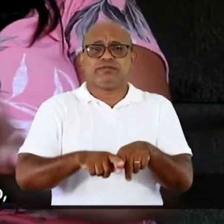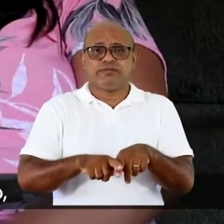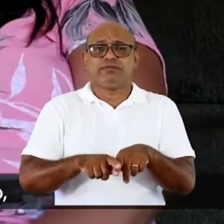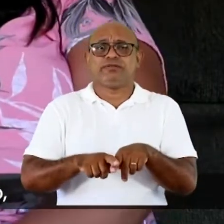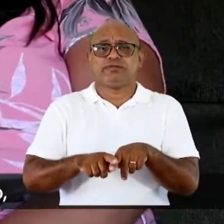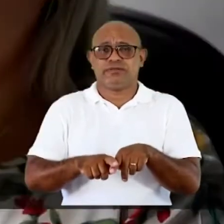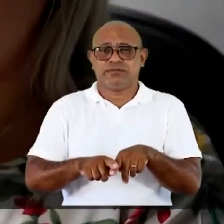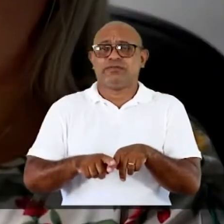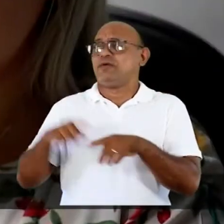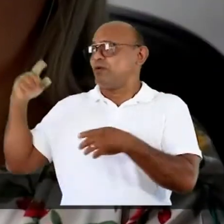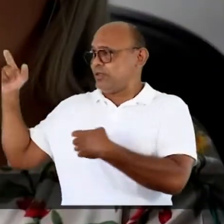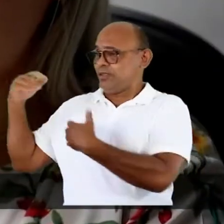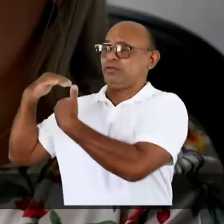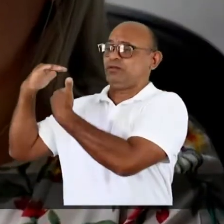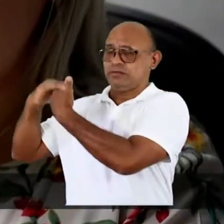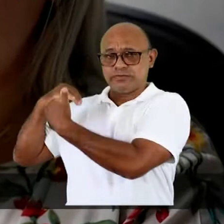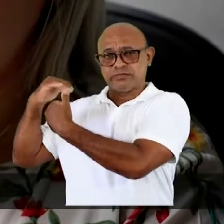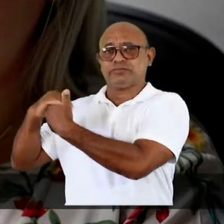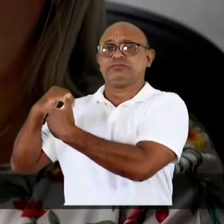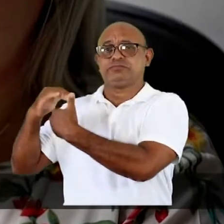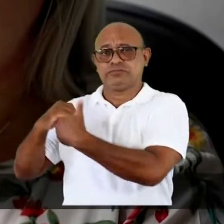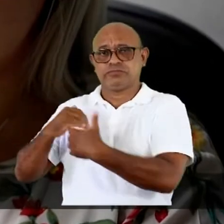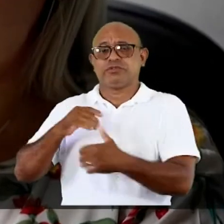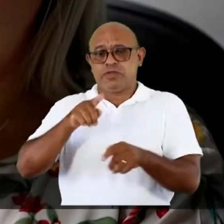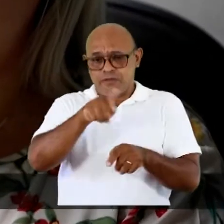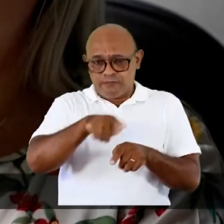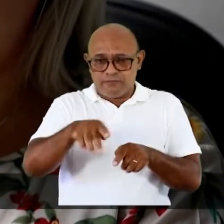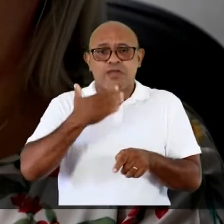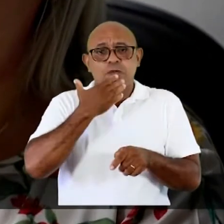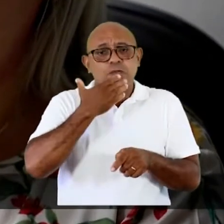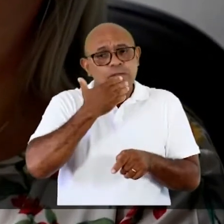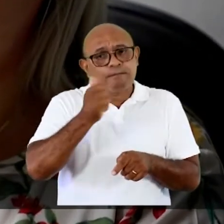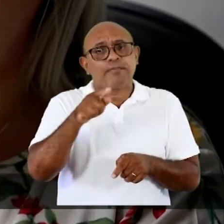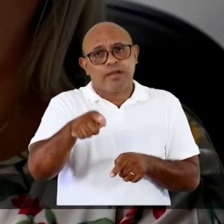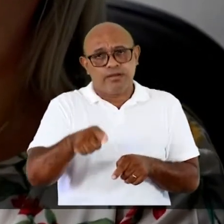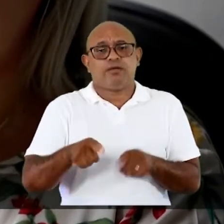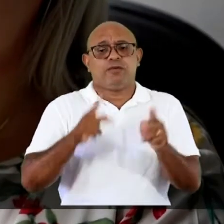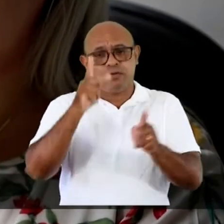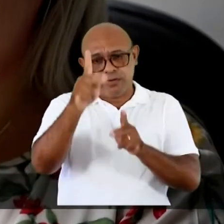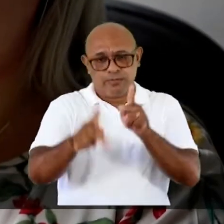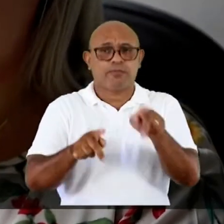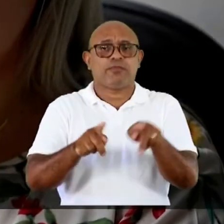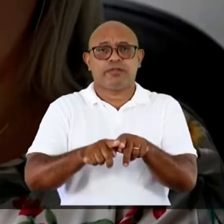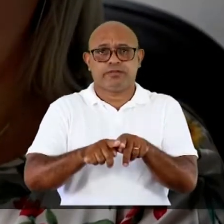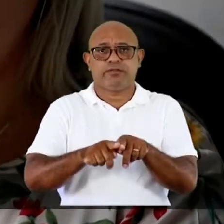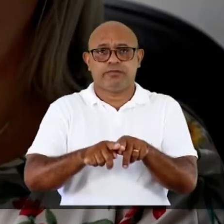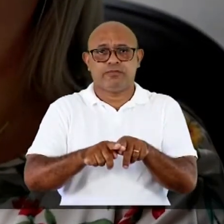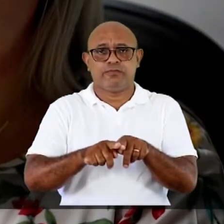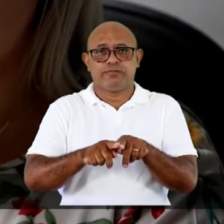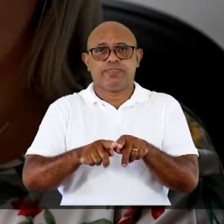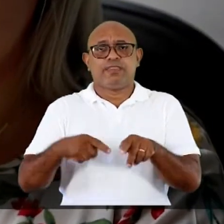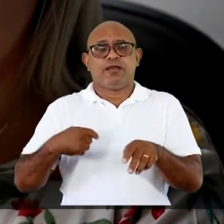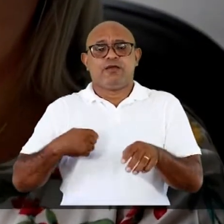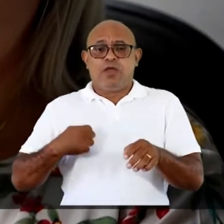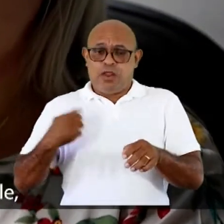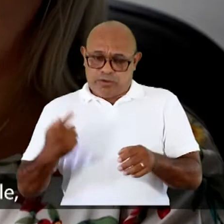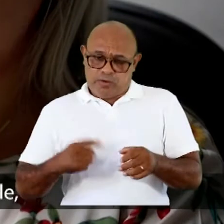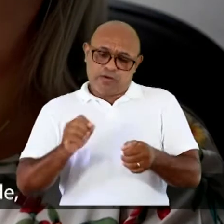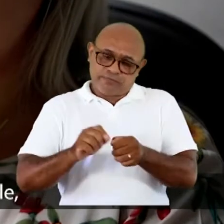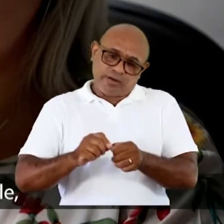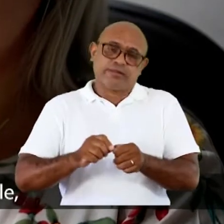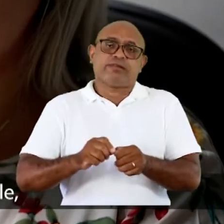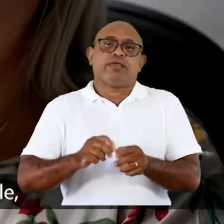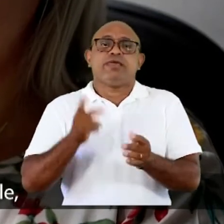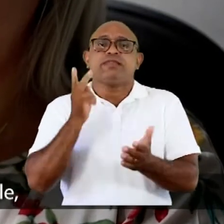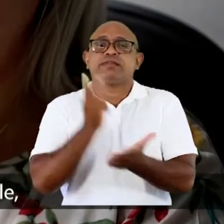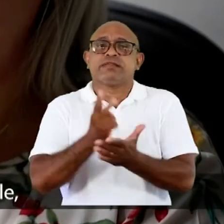está necessitando, né? Porque esse é o dilema dele, doutor Hélio, vê sempre o melhor do povo, o melhor da população quando precisa.